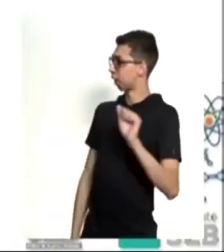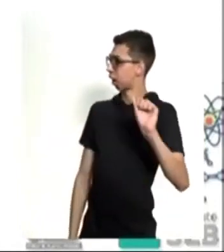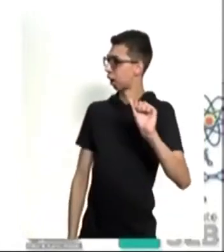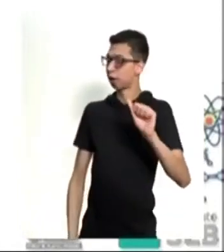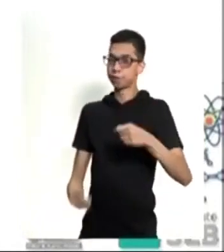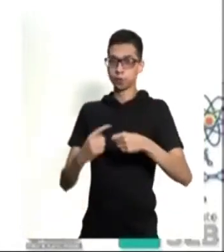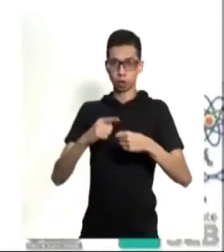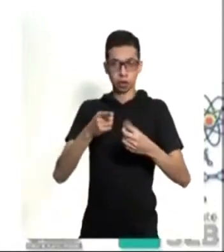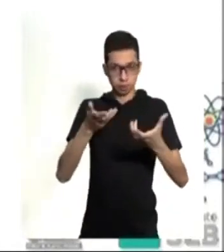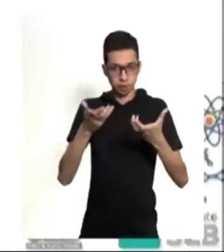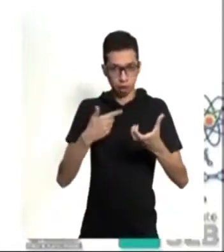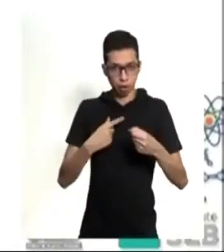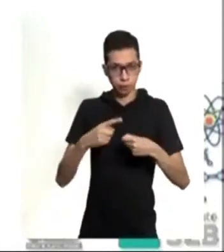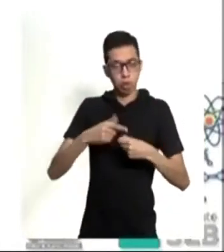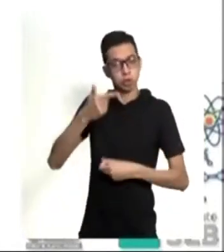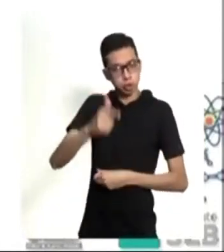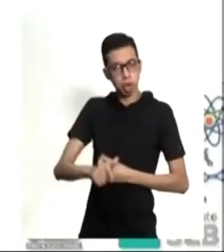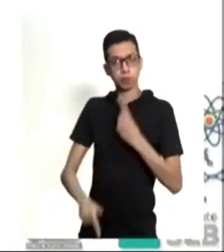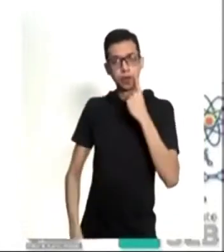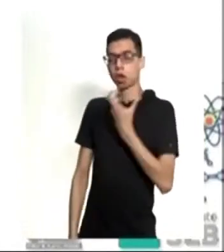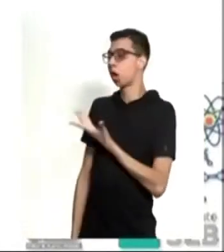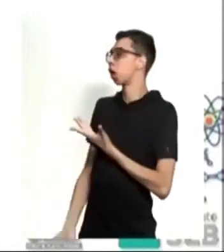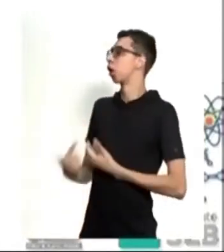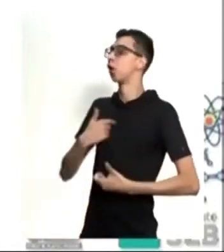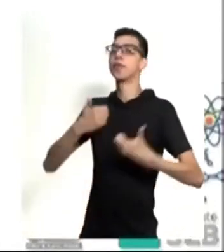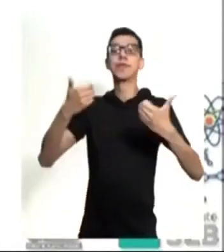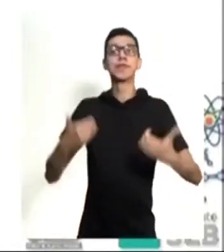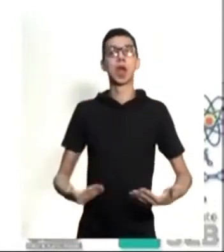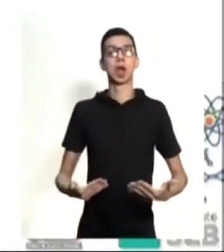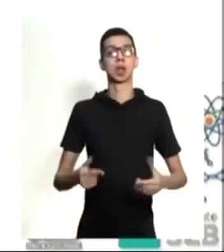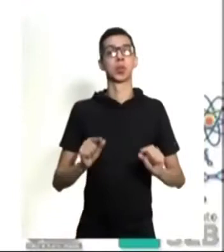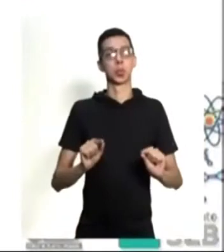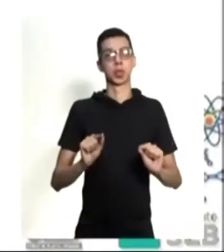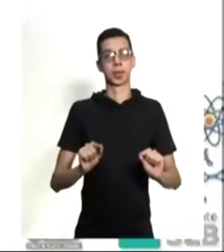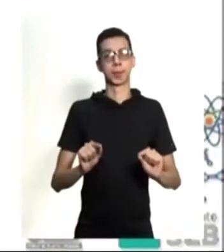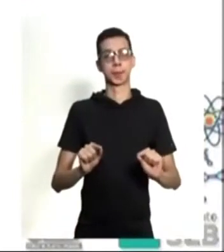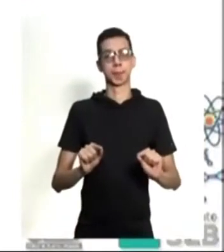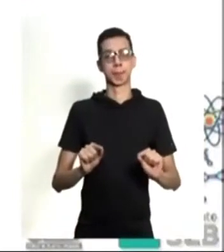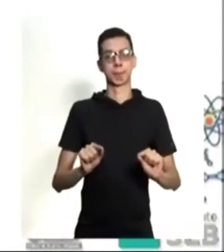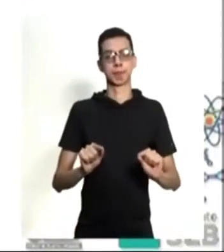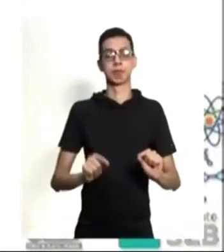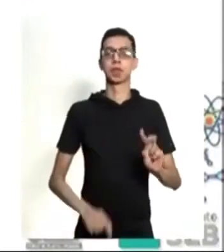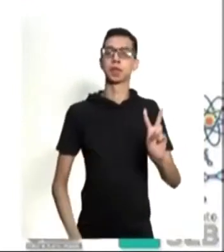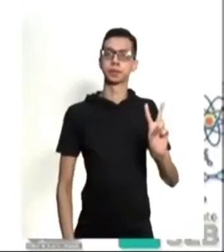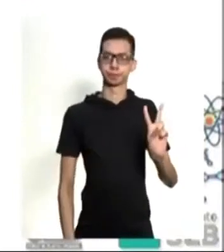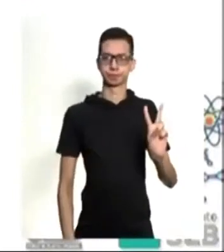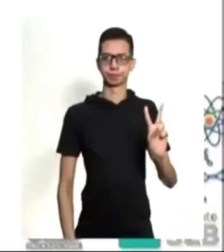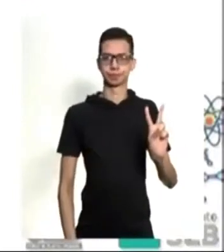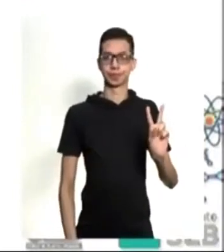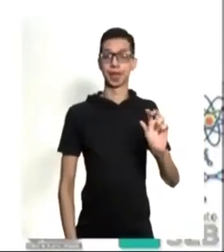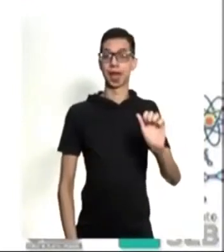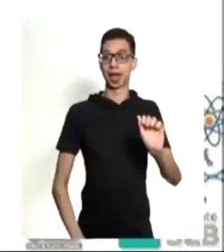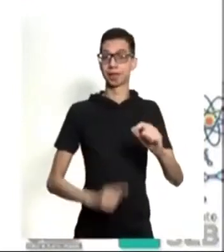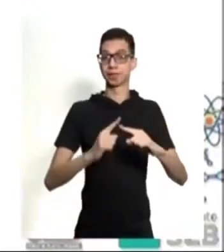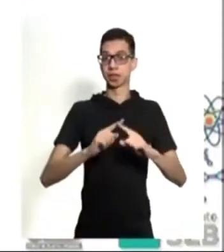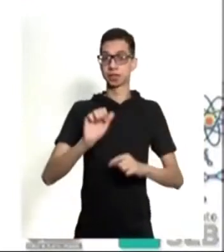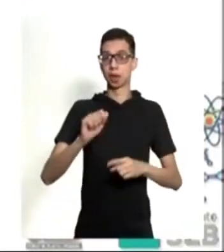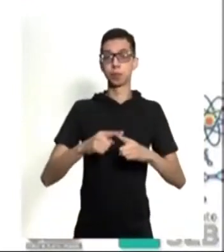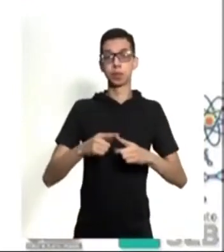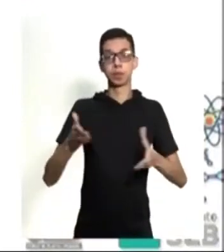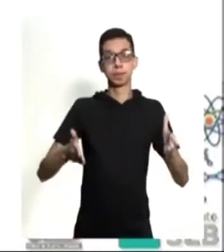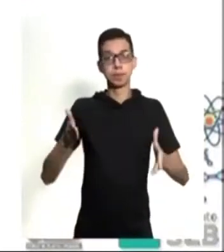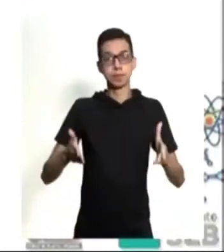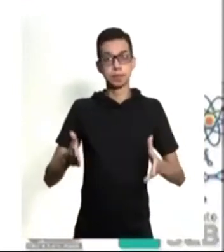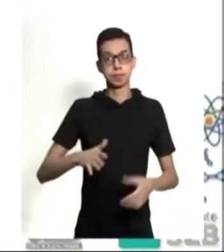volte? Eu volto para você. Área da base. A base dá um quadrado? Lado vezes lado. A vezes A. Essa área da base. Vezes a altura da